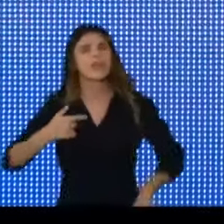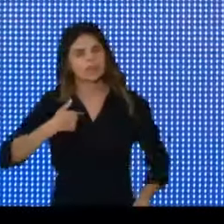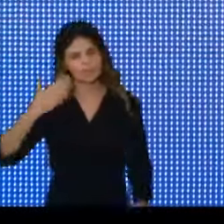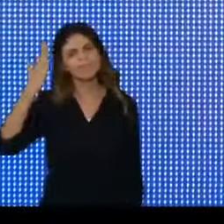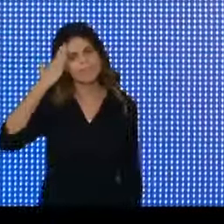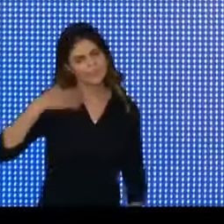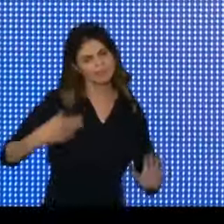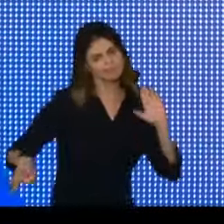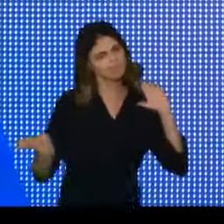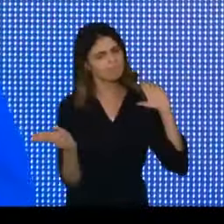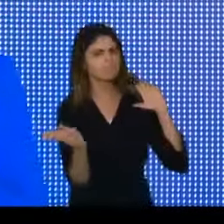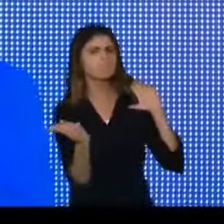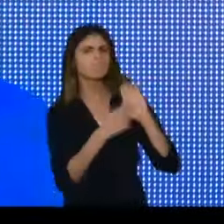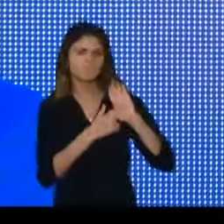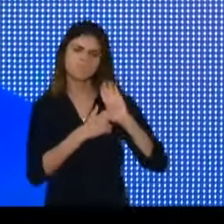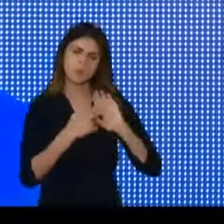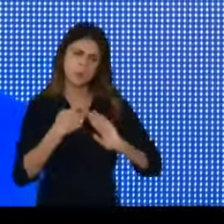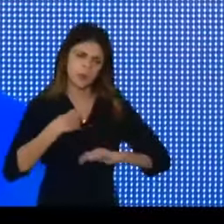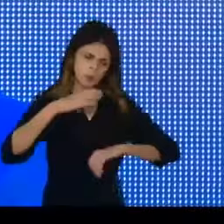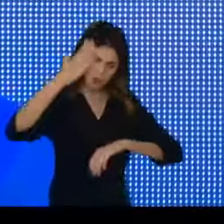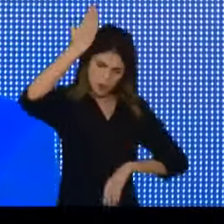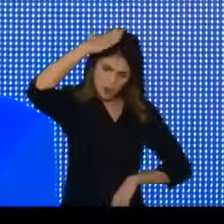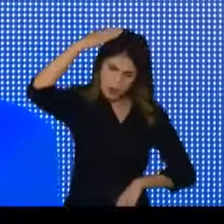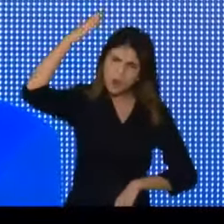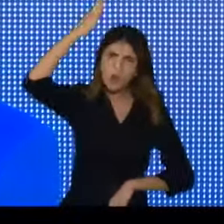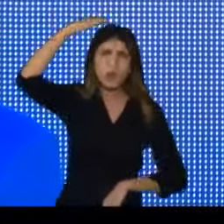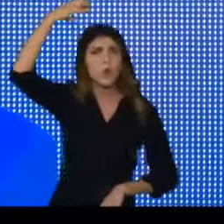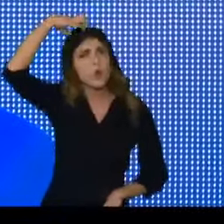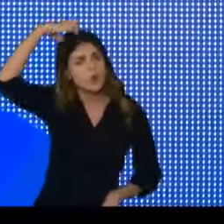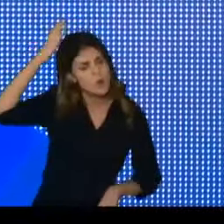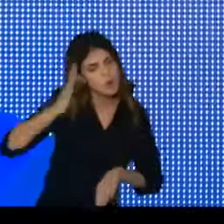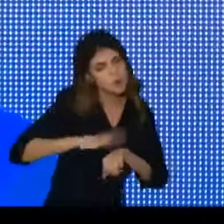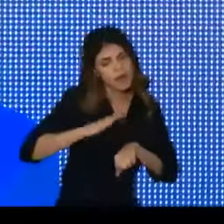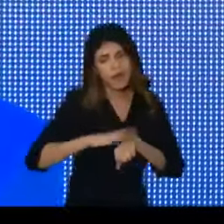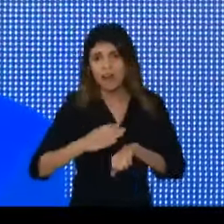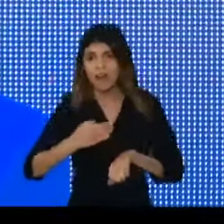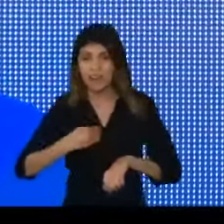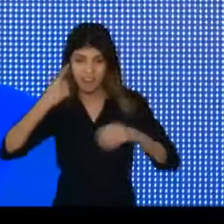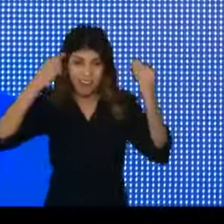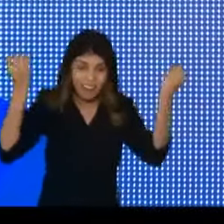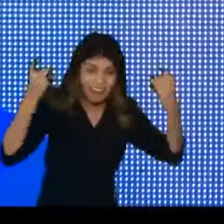sou o portador. Na estrada não a posso